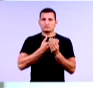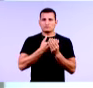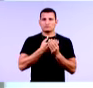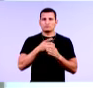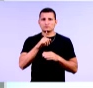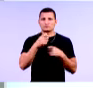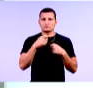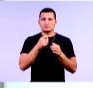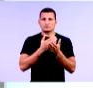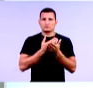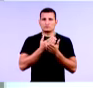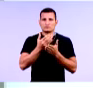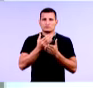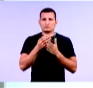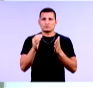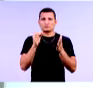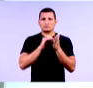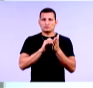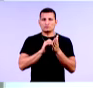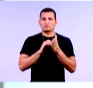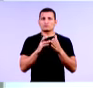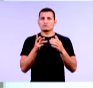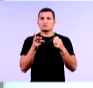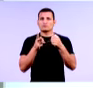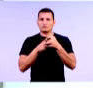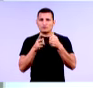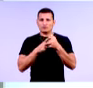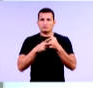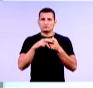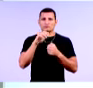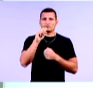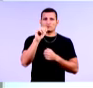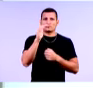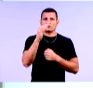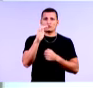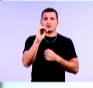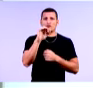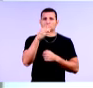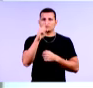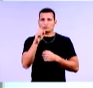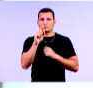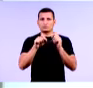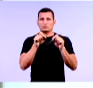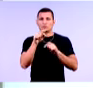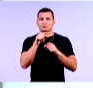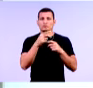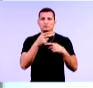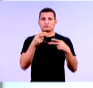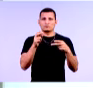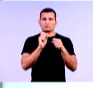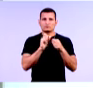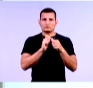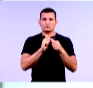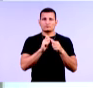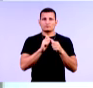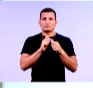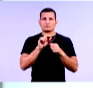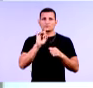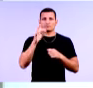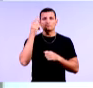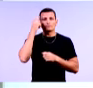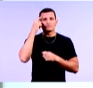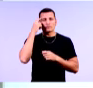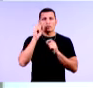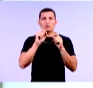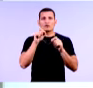tem que começar a colocar no verbo, né, a ação que aquele objeto faz. É só você pensar o que é que